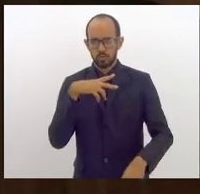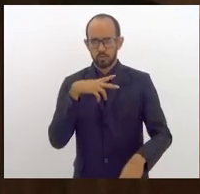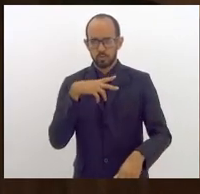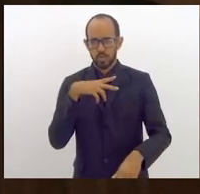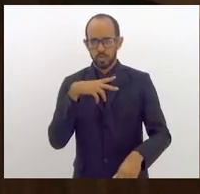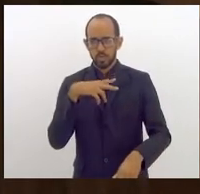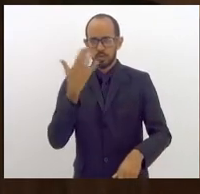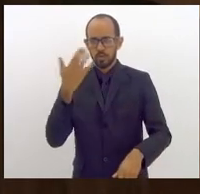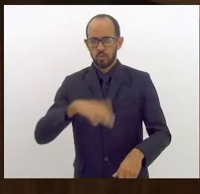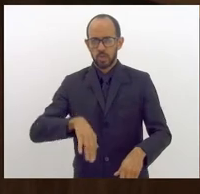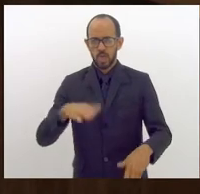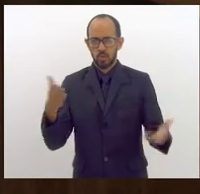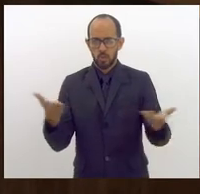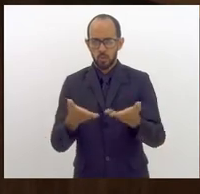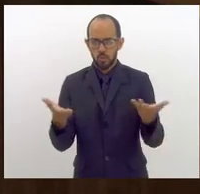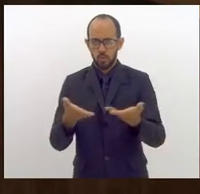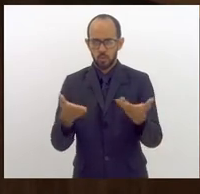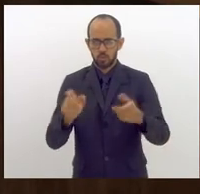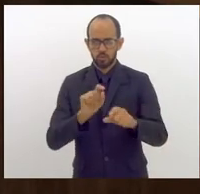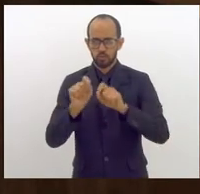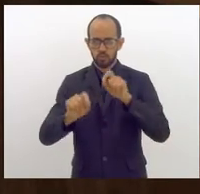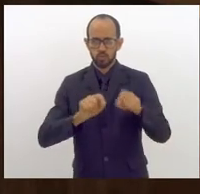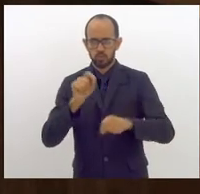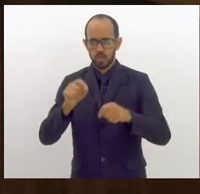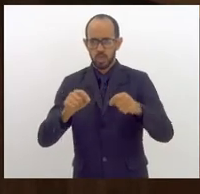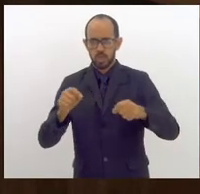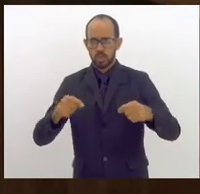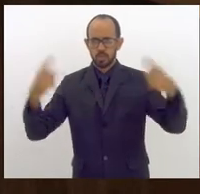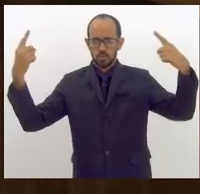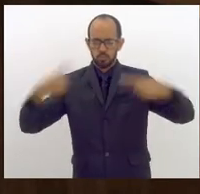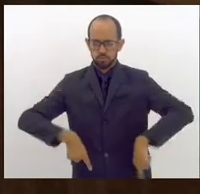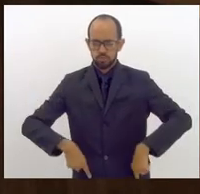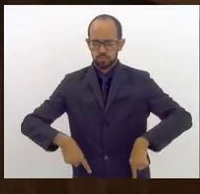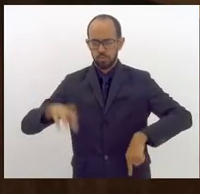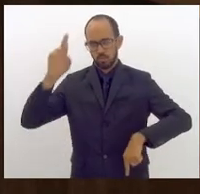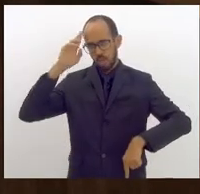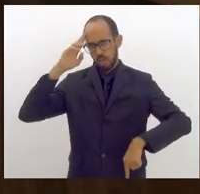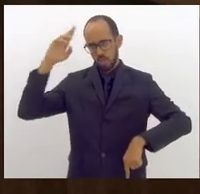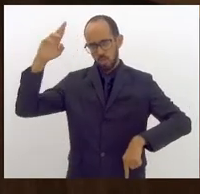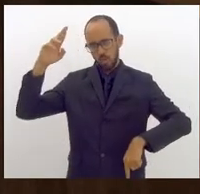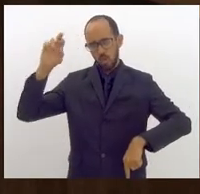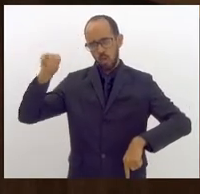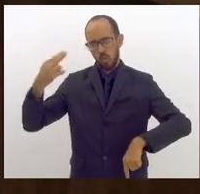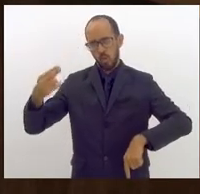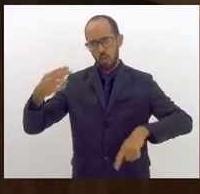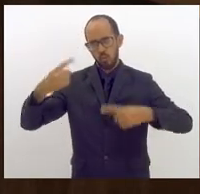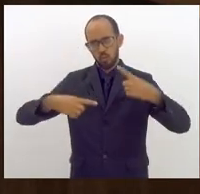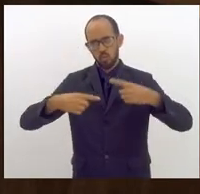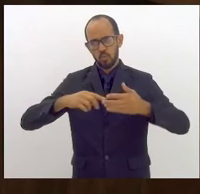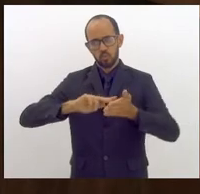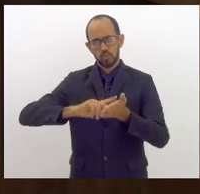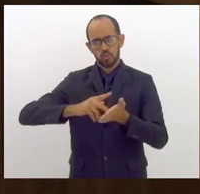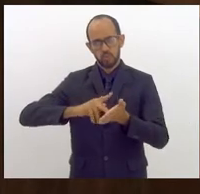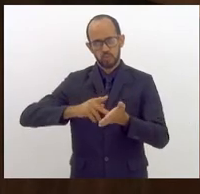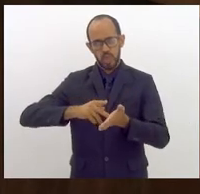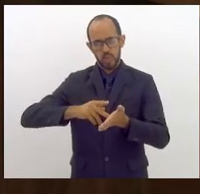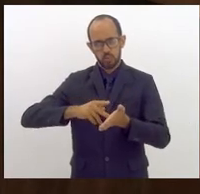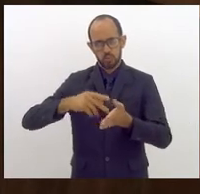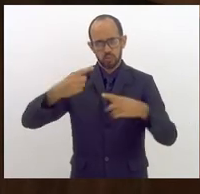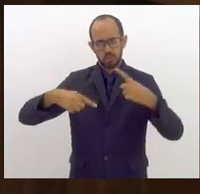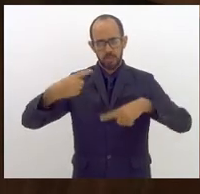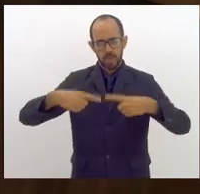quero vir aqui Deputado Presidente André contrapor que é a Reitoria o que os sindicatos vem debatendo na universidade